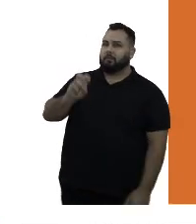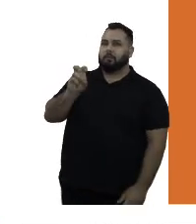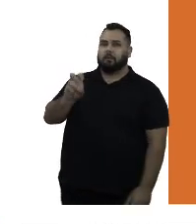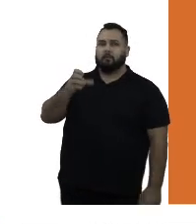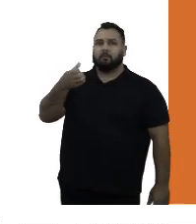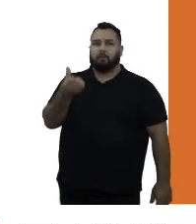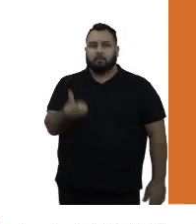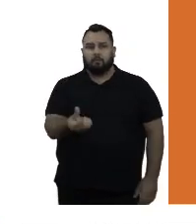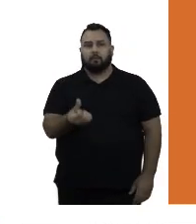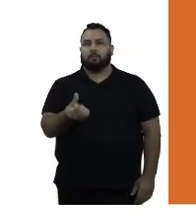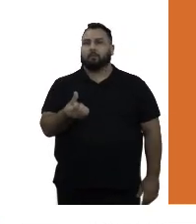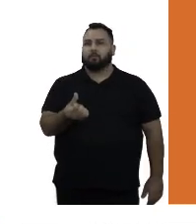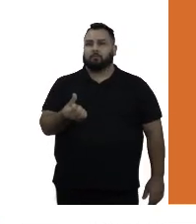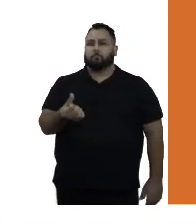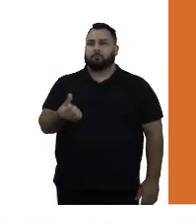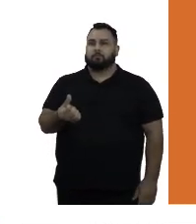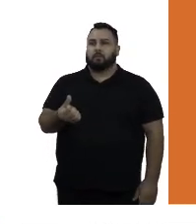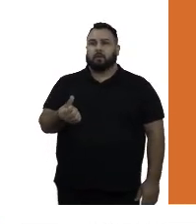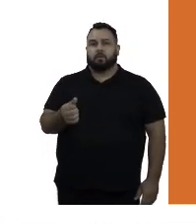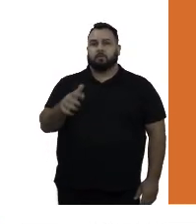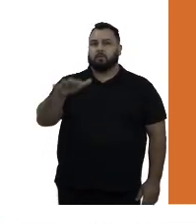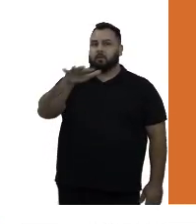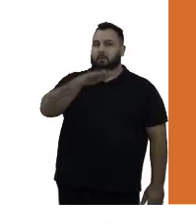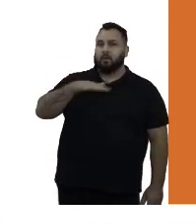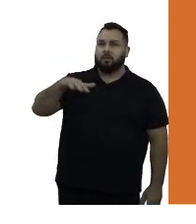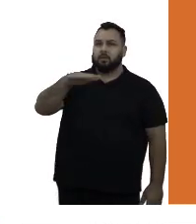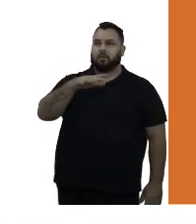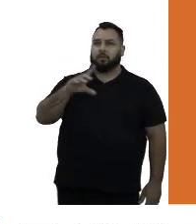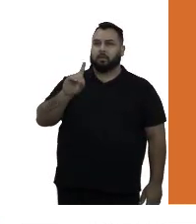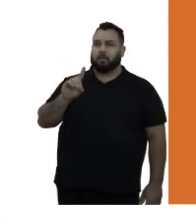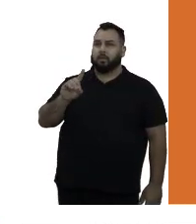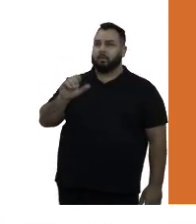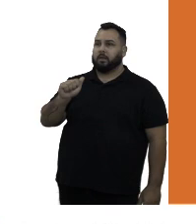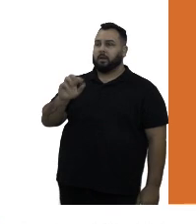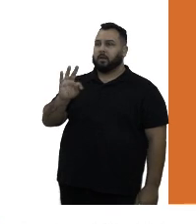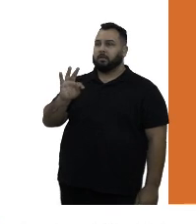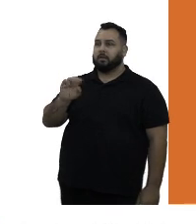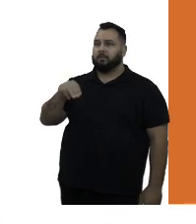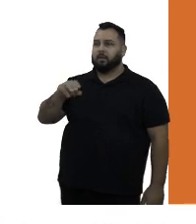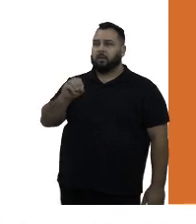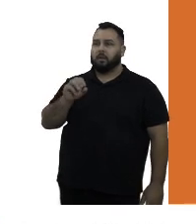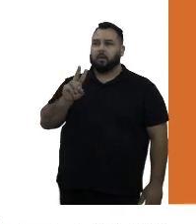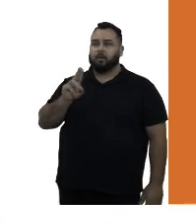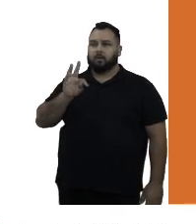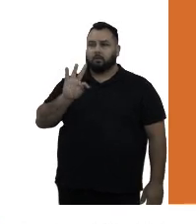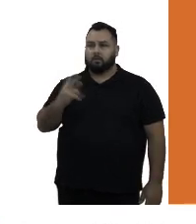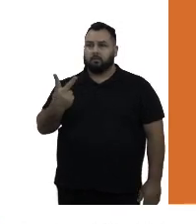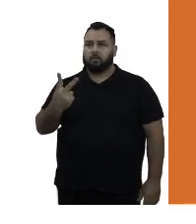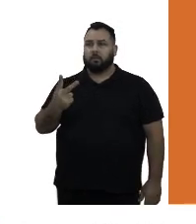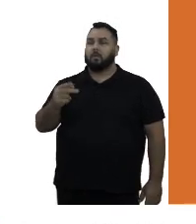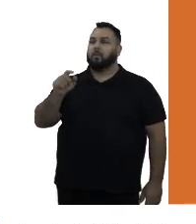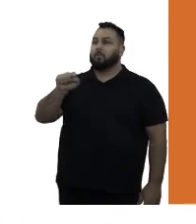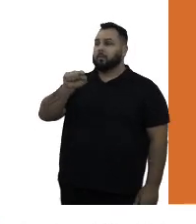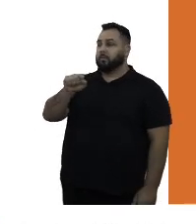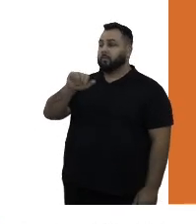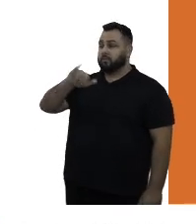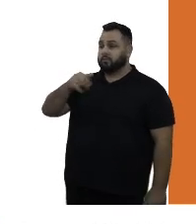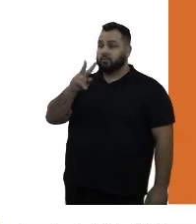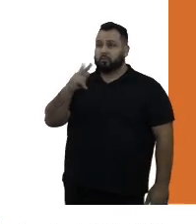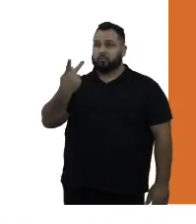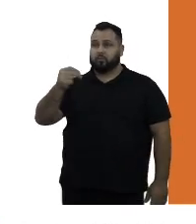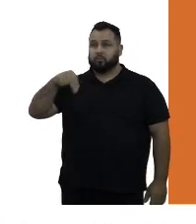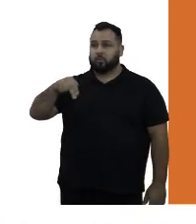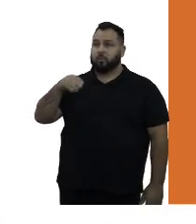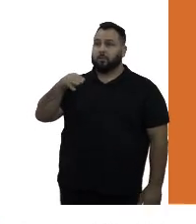1956, numa conferência em Dortmund por John McCarthy, onde ele diz, o